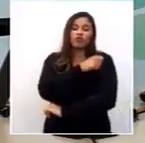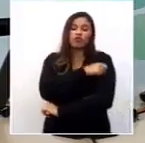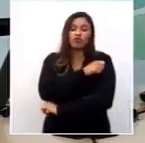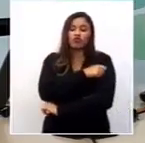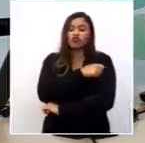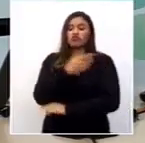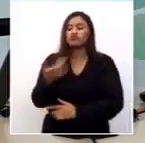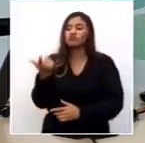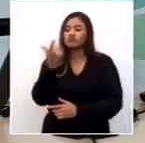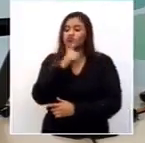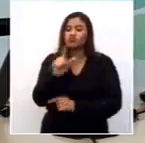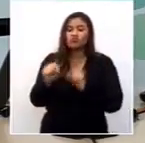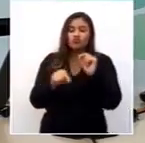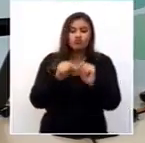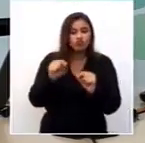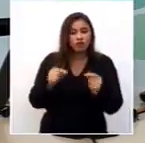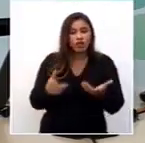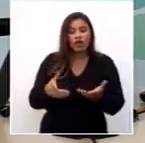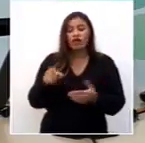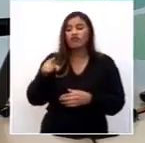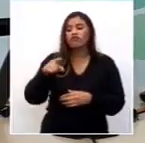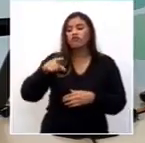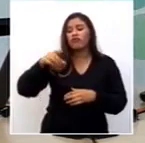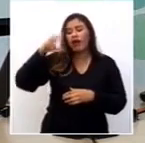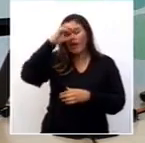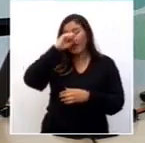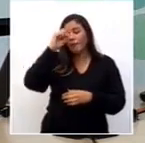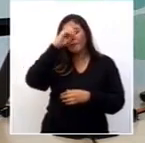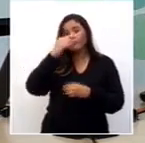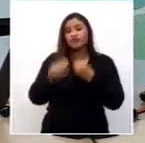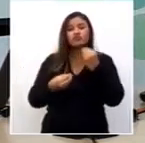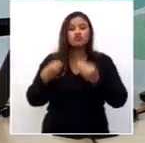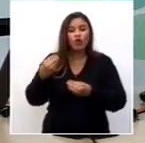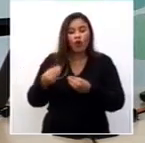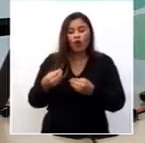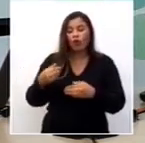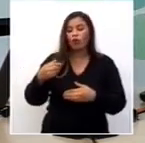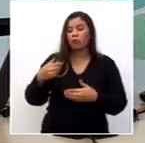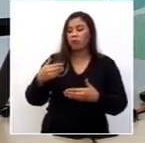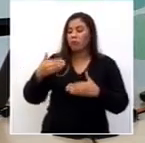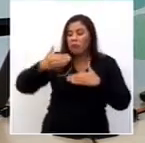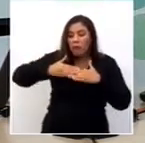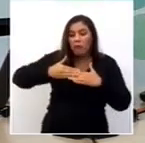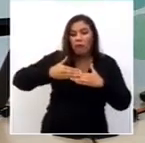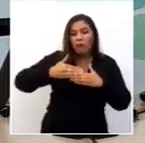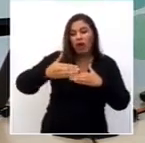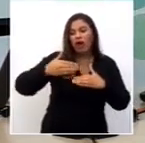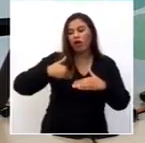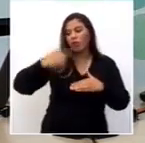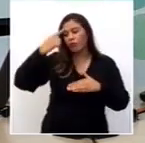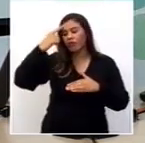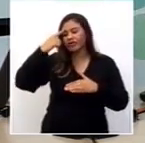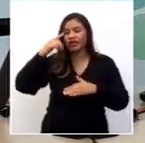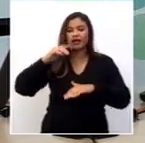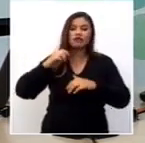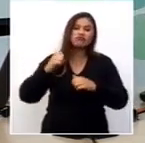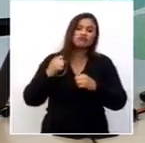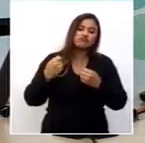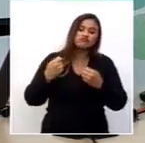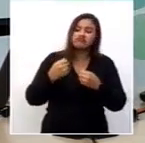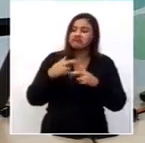aqui, como esse estudante aprende, a partir disso, como eu posso pensar em melhores ações, em